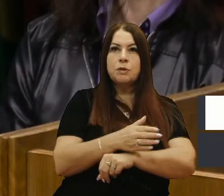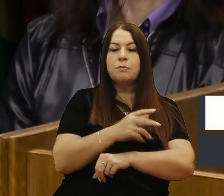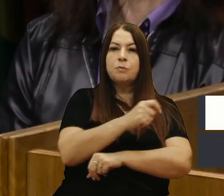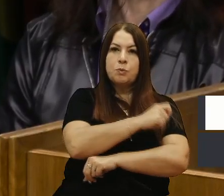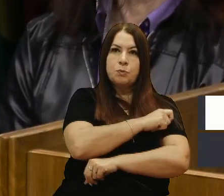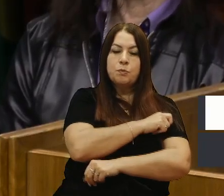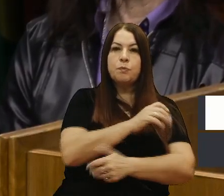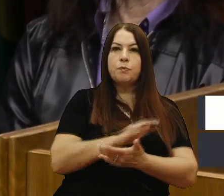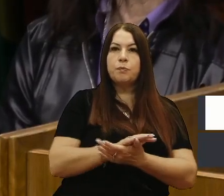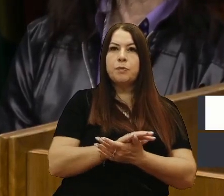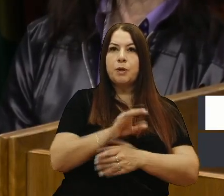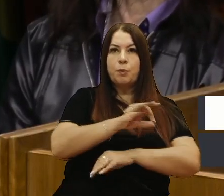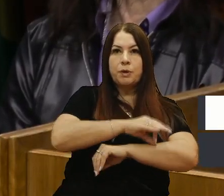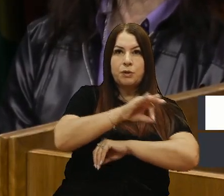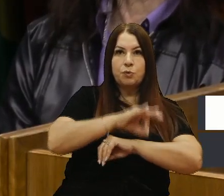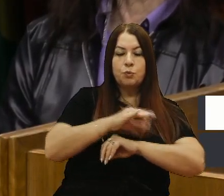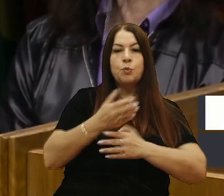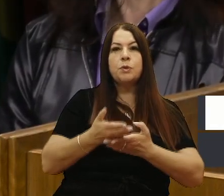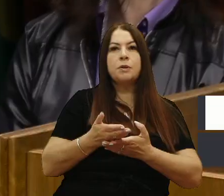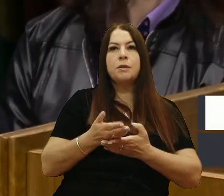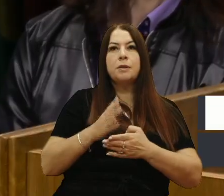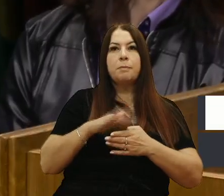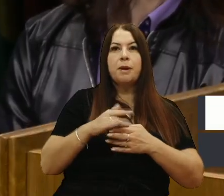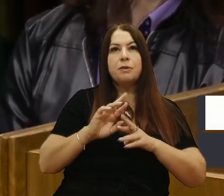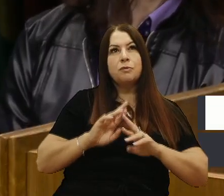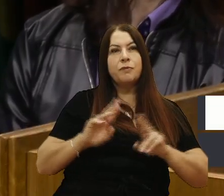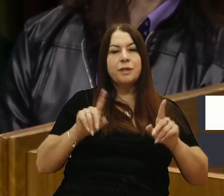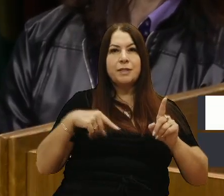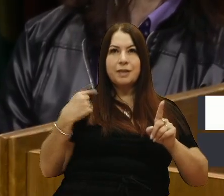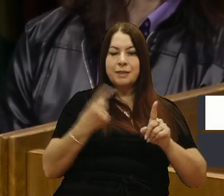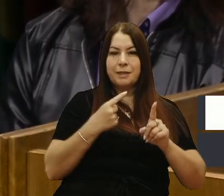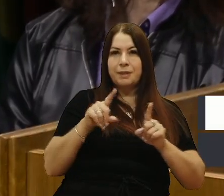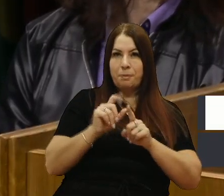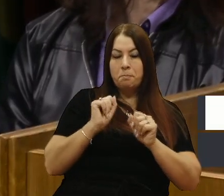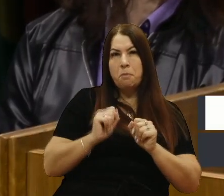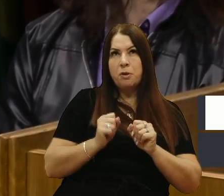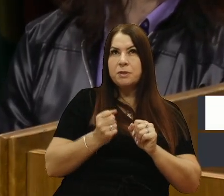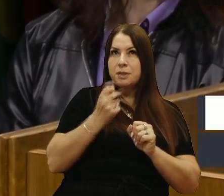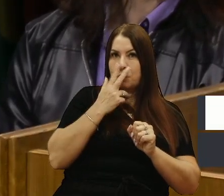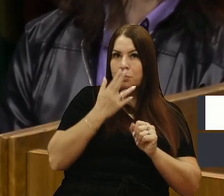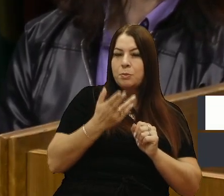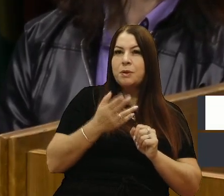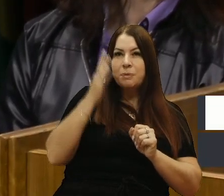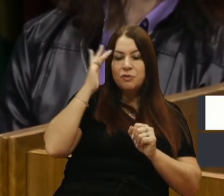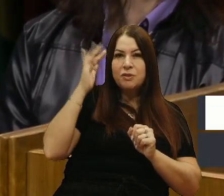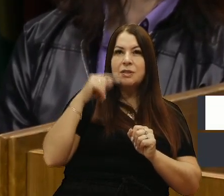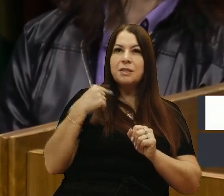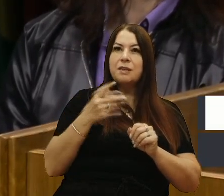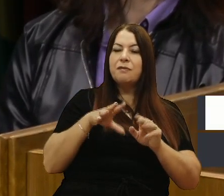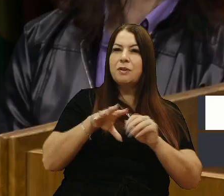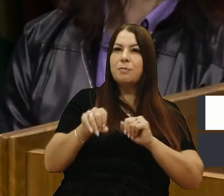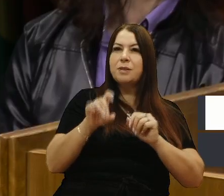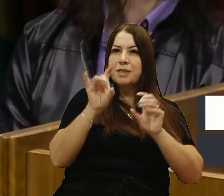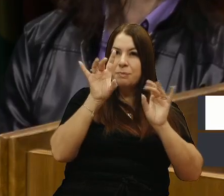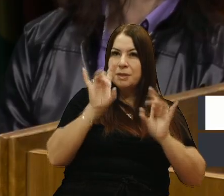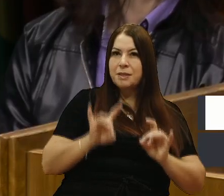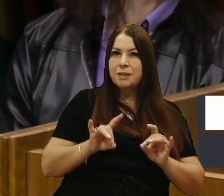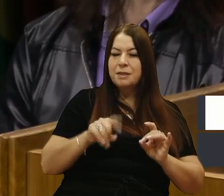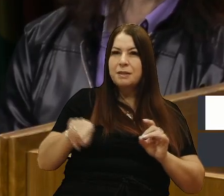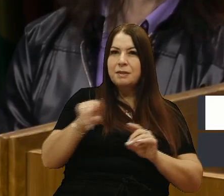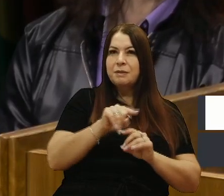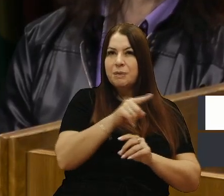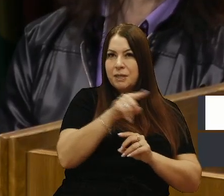que a arquitetura, por mais contraditória ou paradoxal que possa parecer, a gente se forma especialista em ser